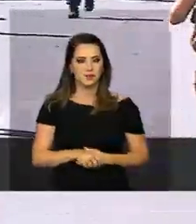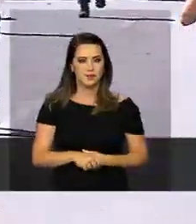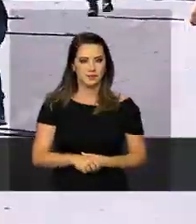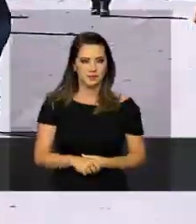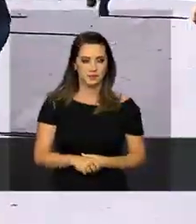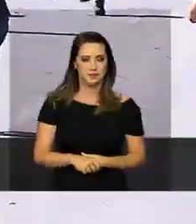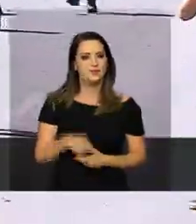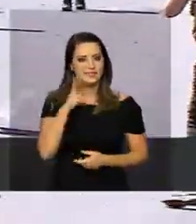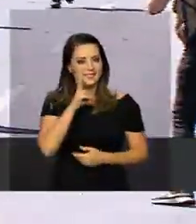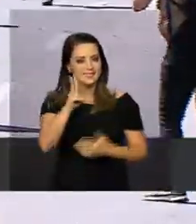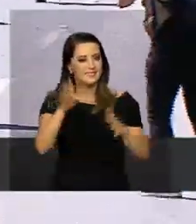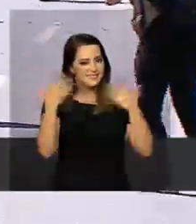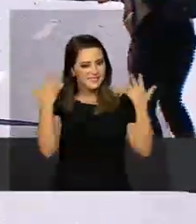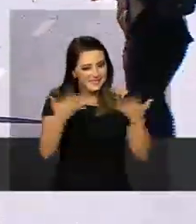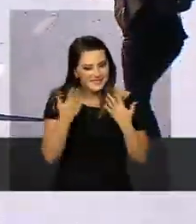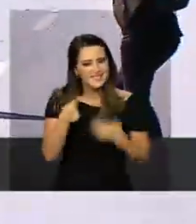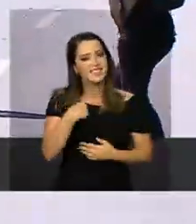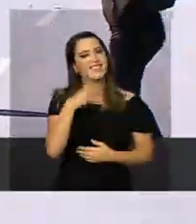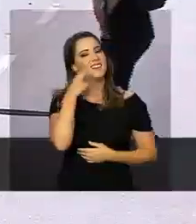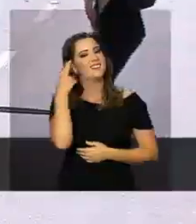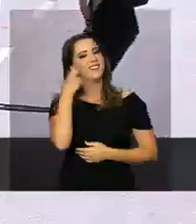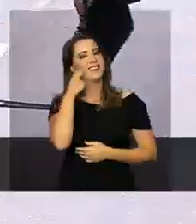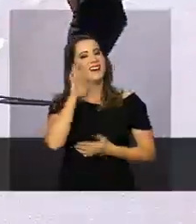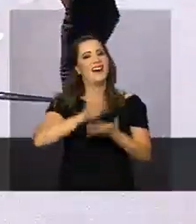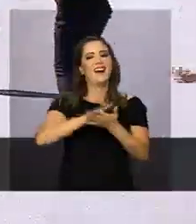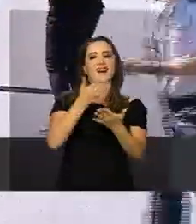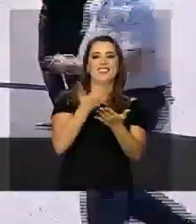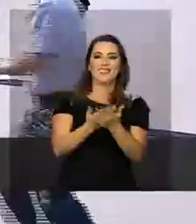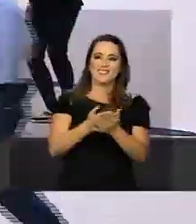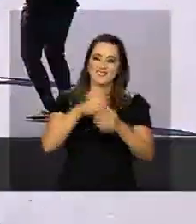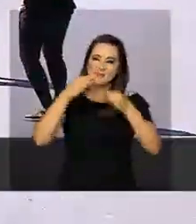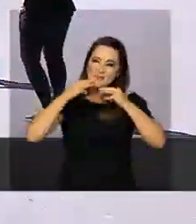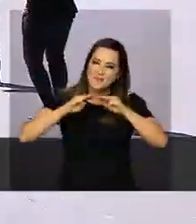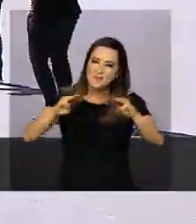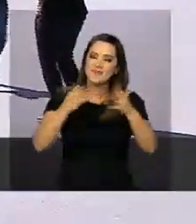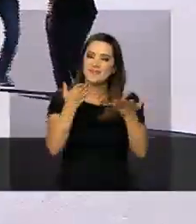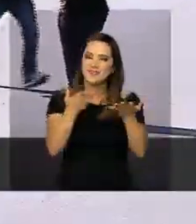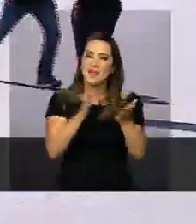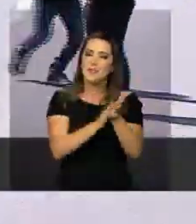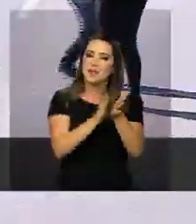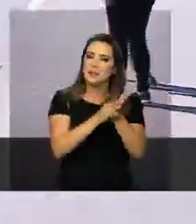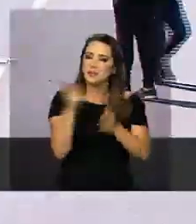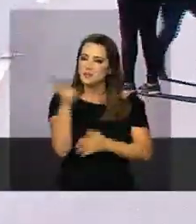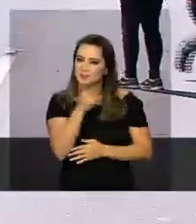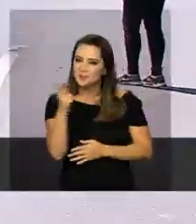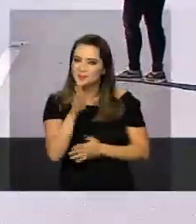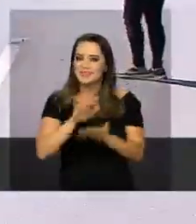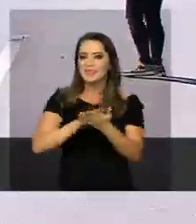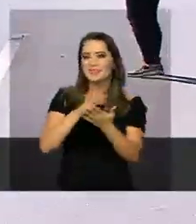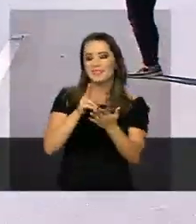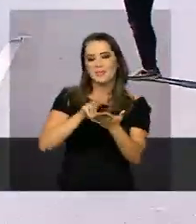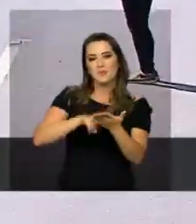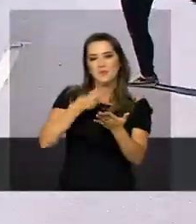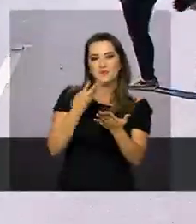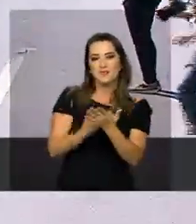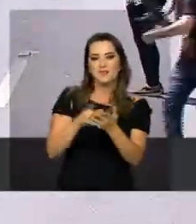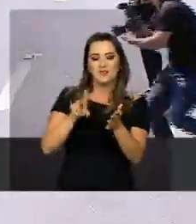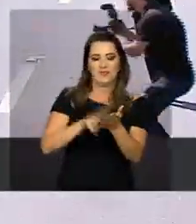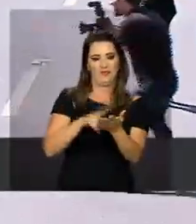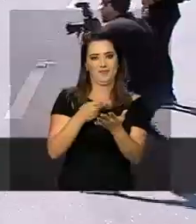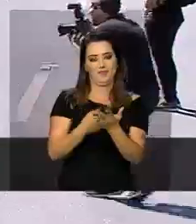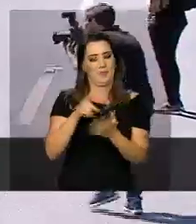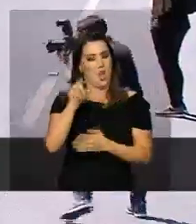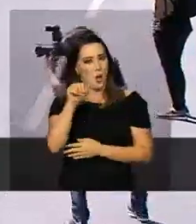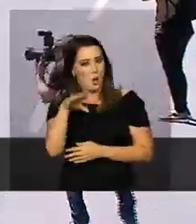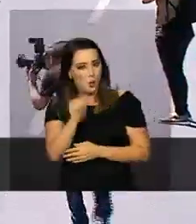Deu para ver até a alegria da Neide interpretando essa mensagem, né? Parabéns, Neide, Lúcia, fazendo também esse papel importante aí para